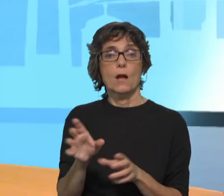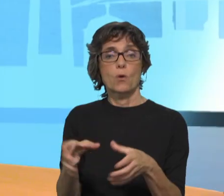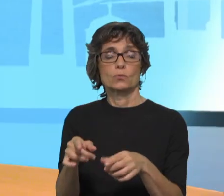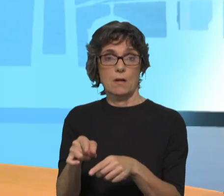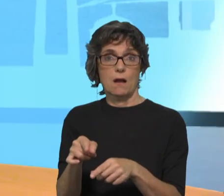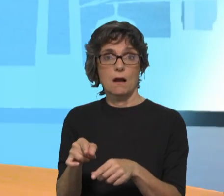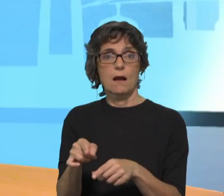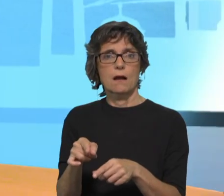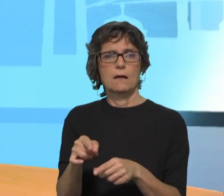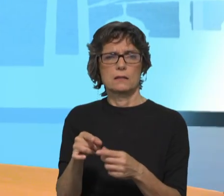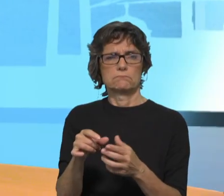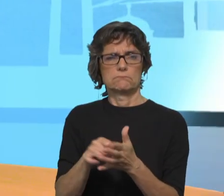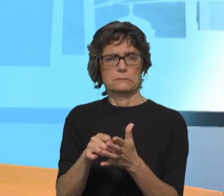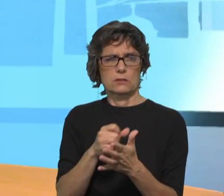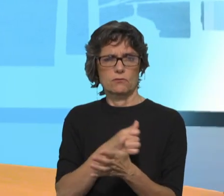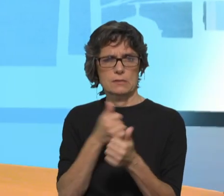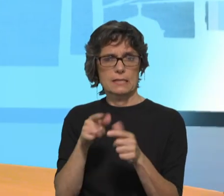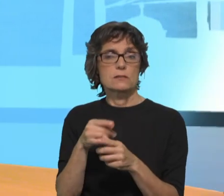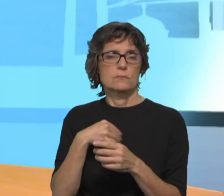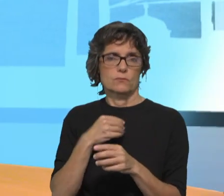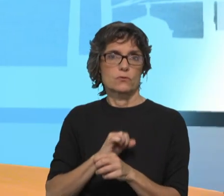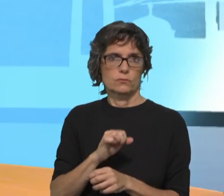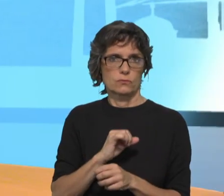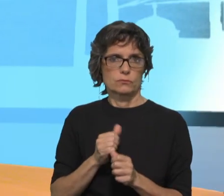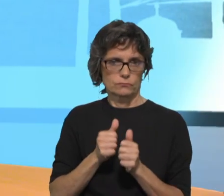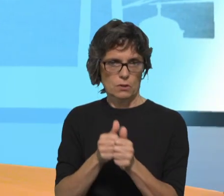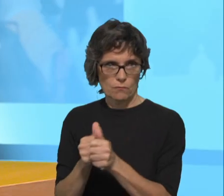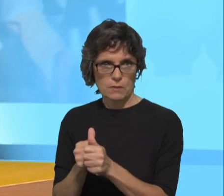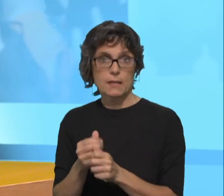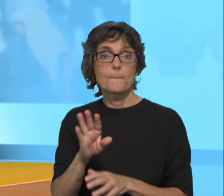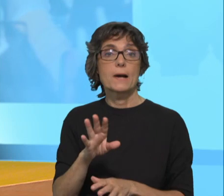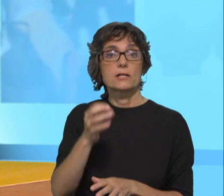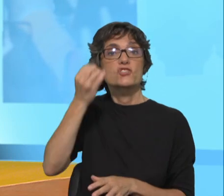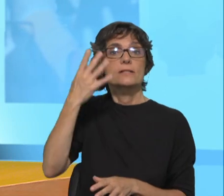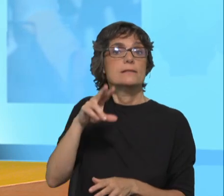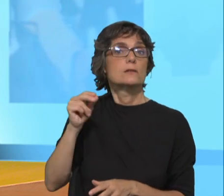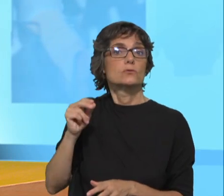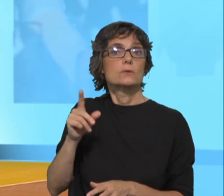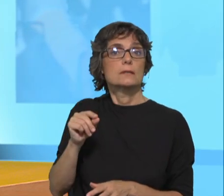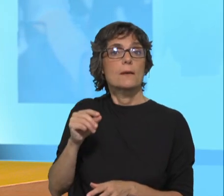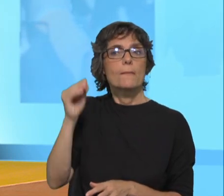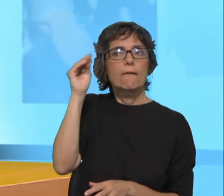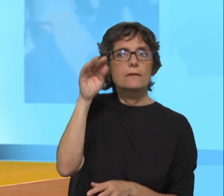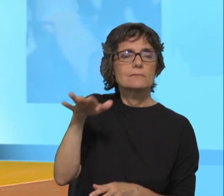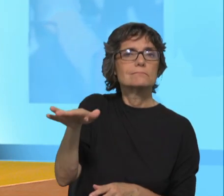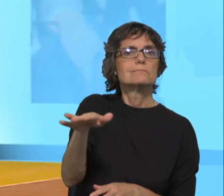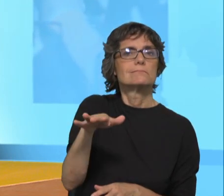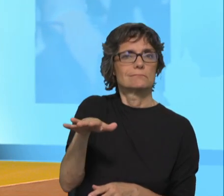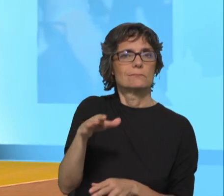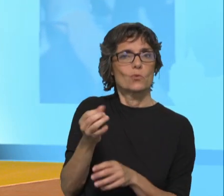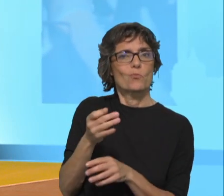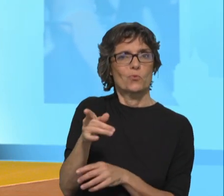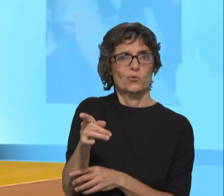bastante urbano. Isso são preocupações. No entanto, nós não nos podemos esquecer das periferias e